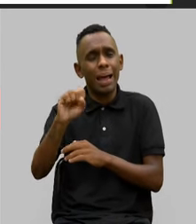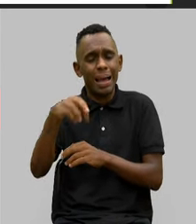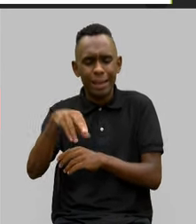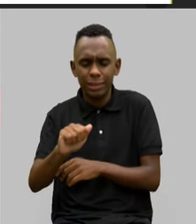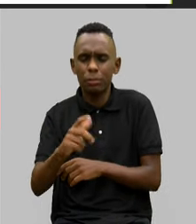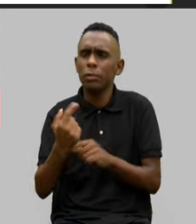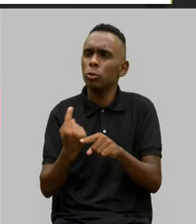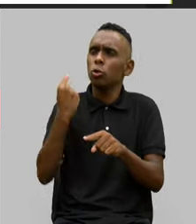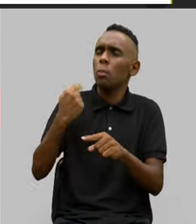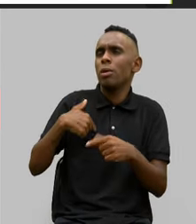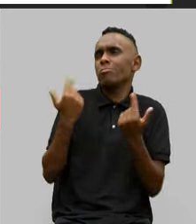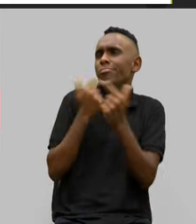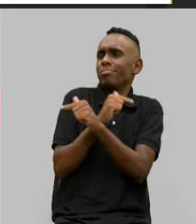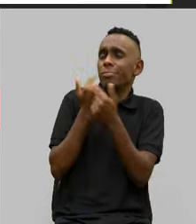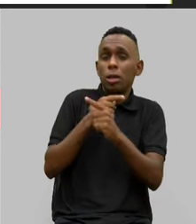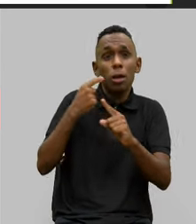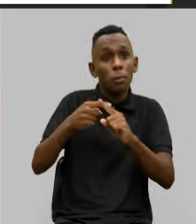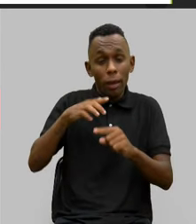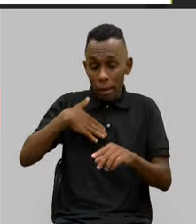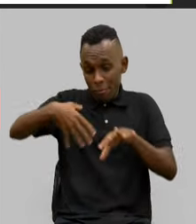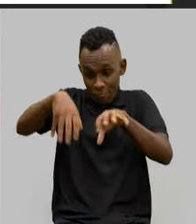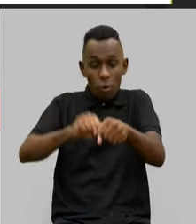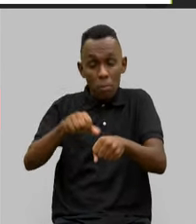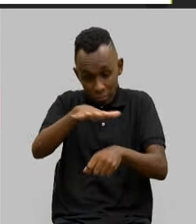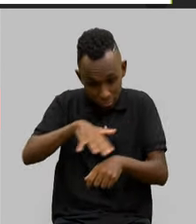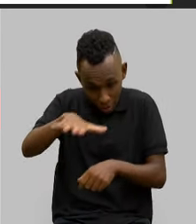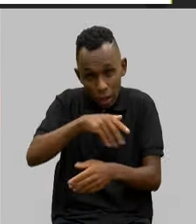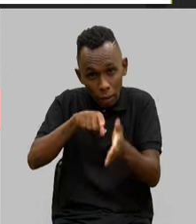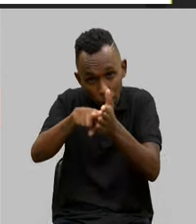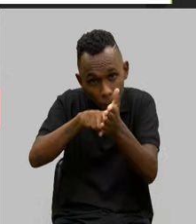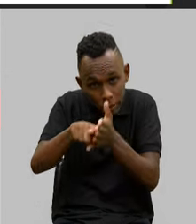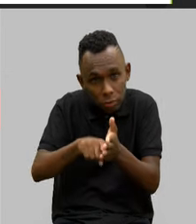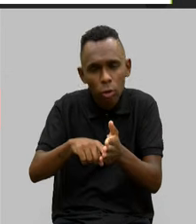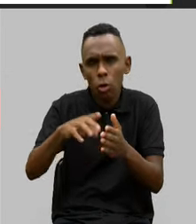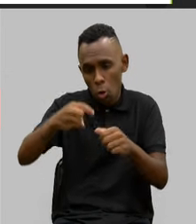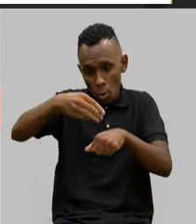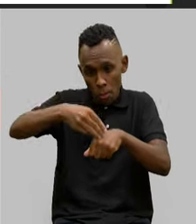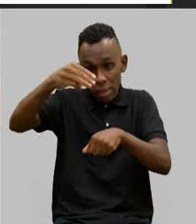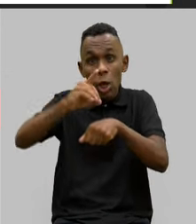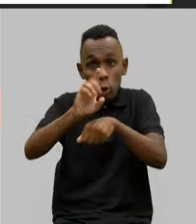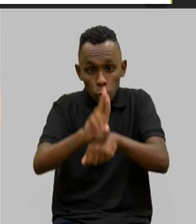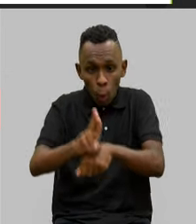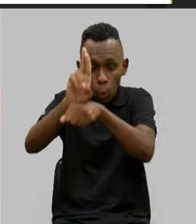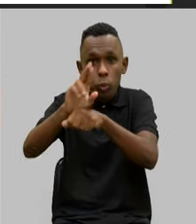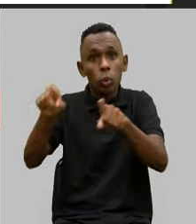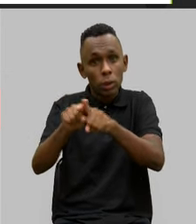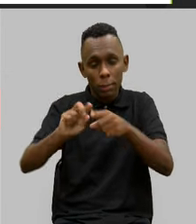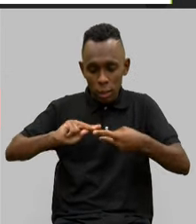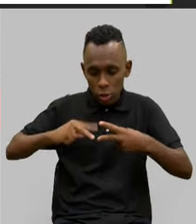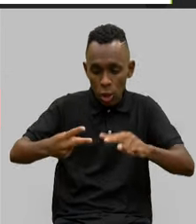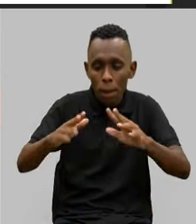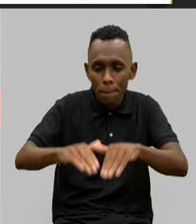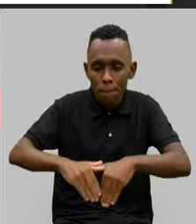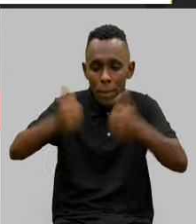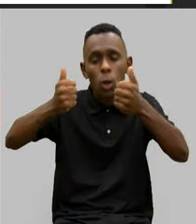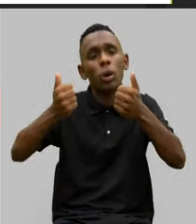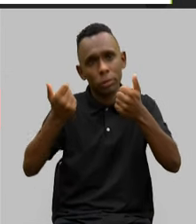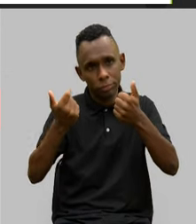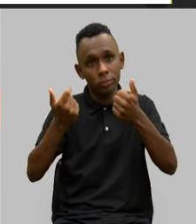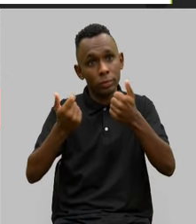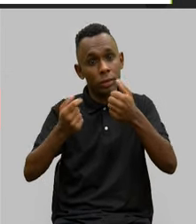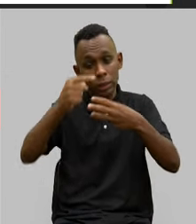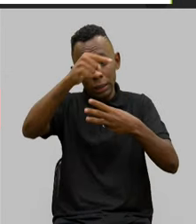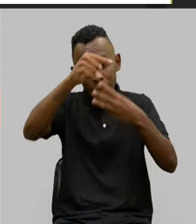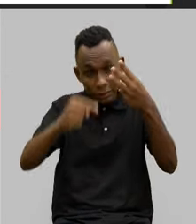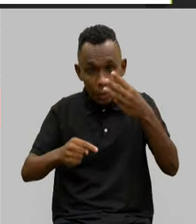engraçado porque essa é minha área de Formação né eu fiz mestrado e doutorado em genética e melhoramento eu fiz três